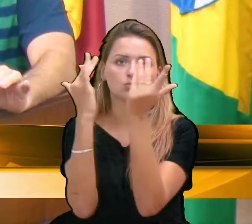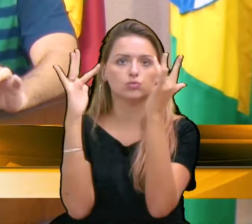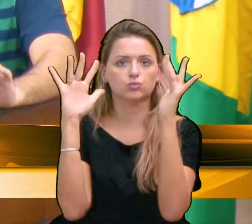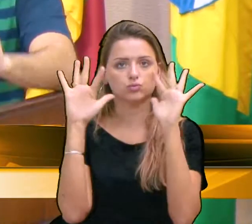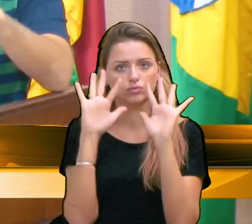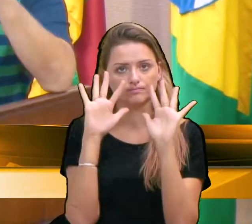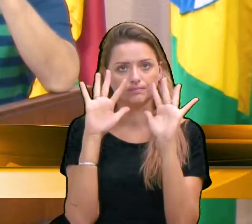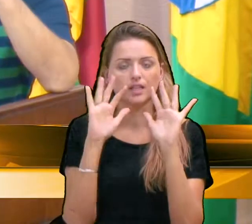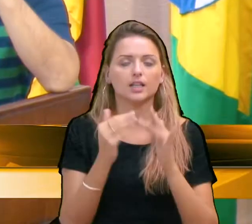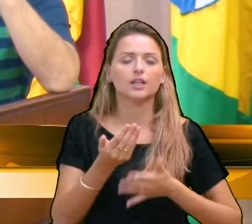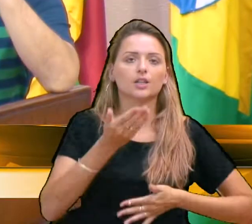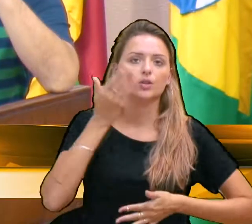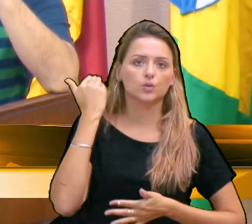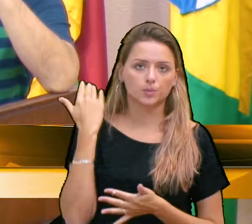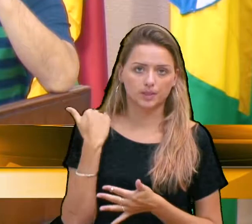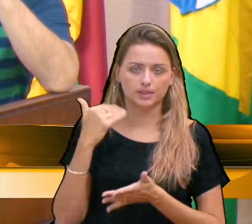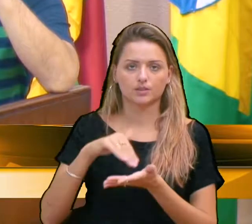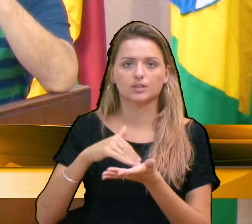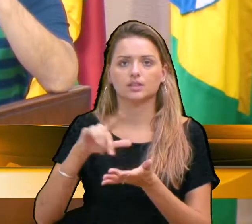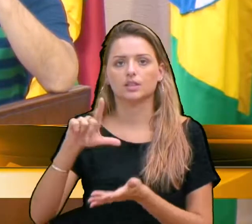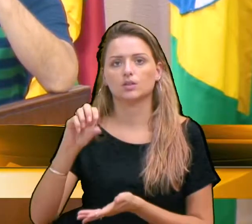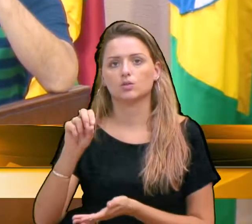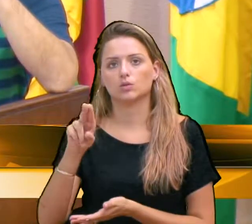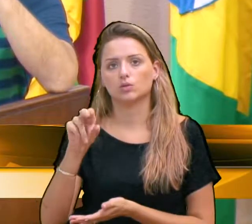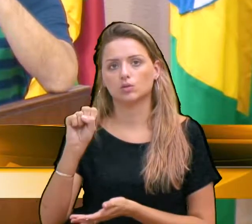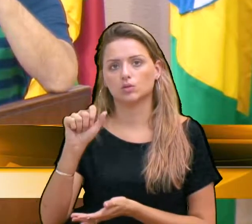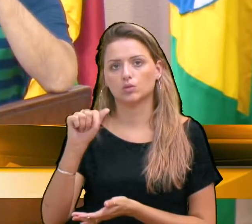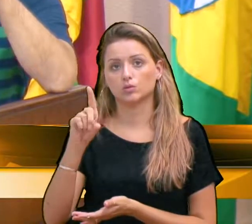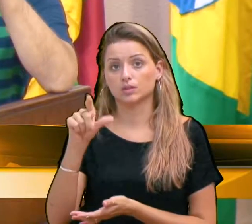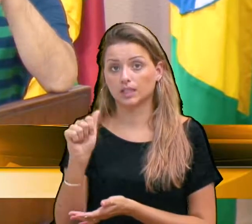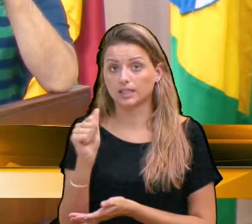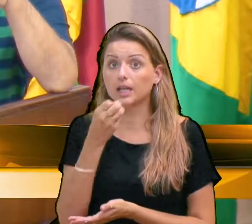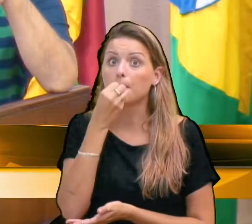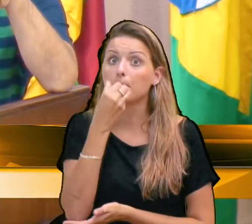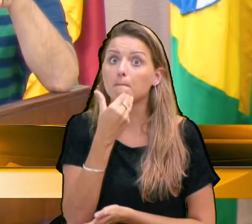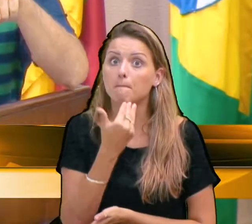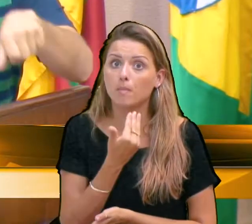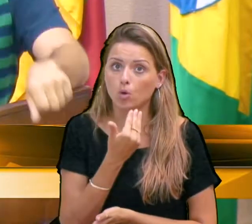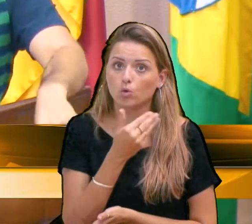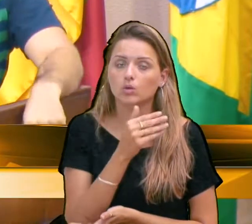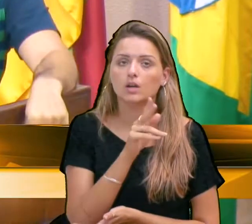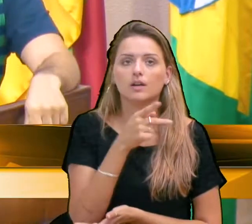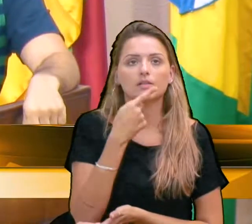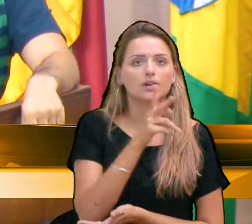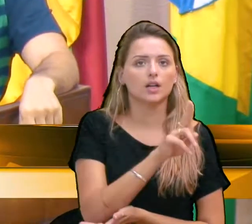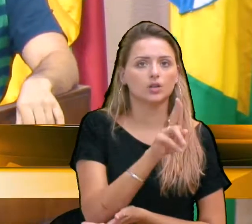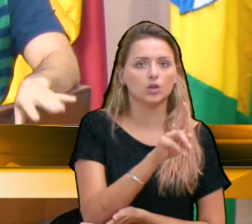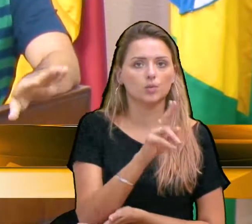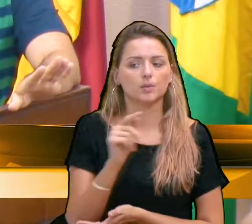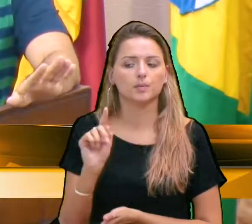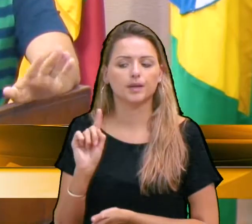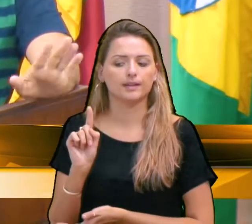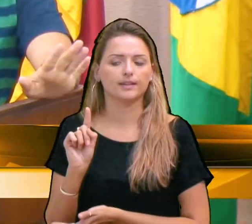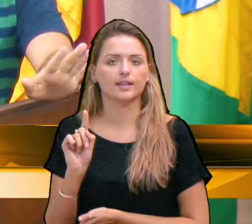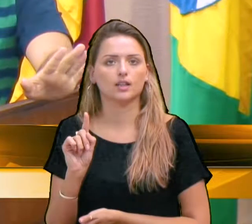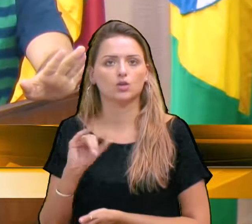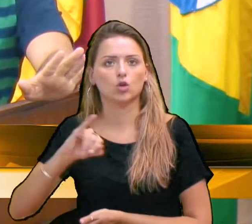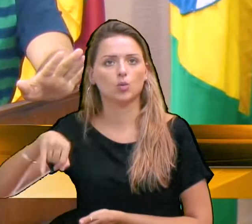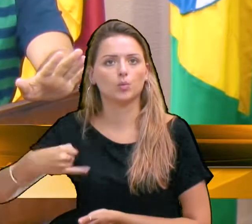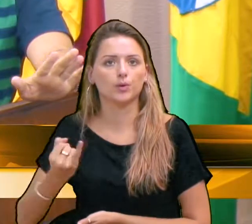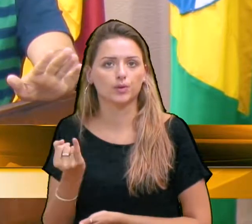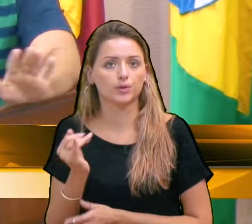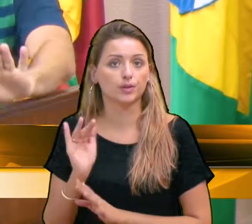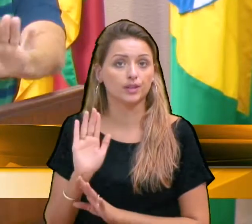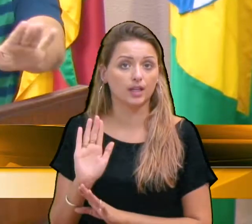época, era o secretário Lousada. E é bom a gente citar nomes, porque senão os oportunistas, vigaristas, gostam de dizer que foram